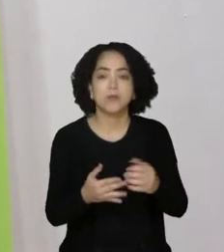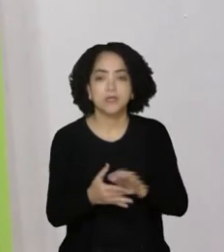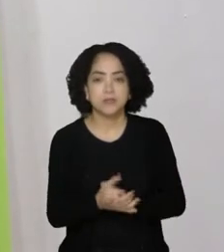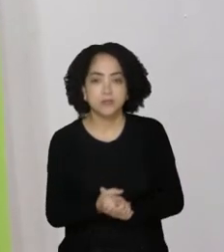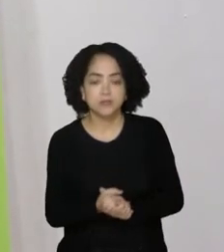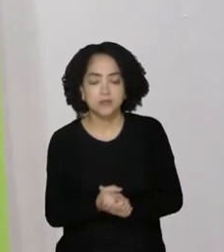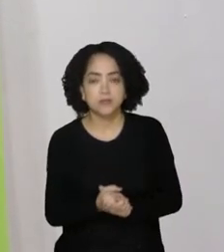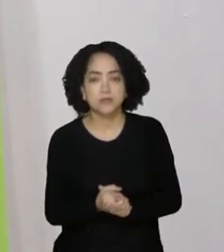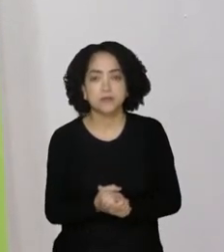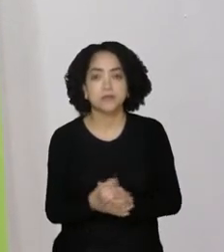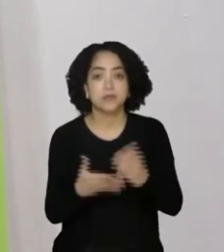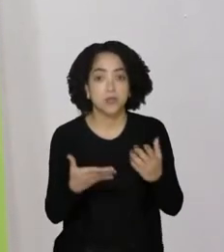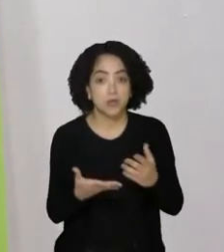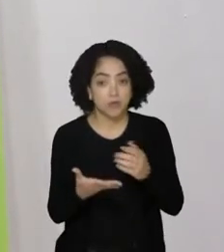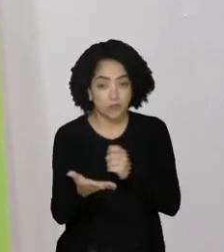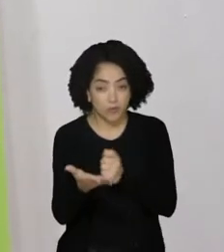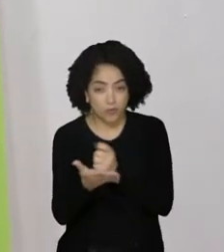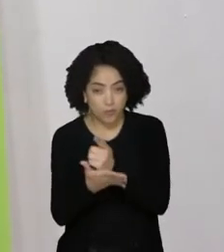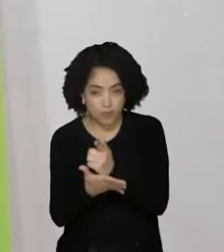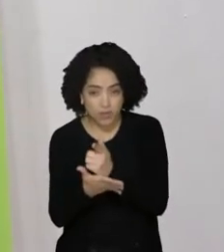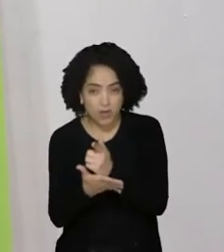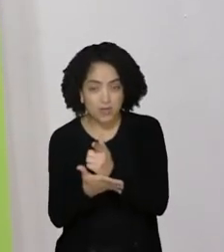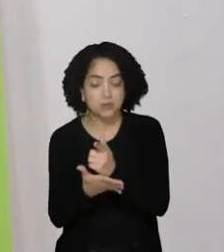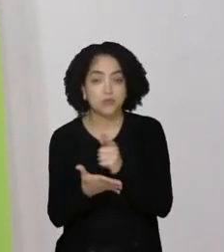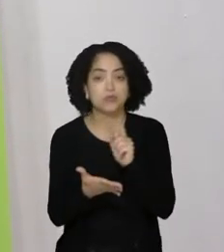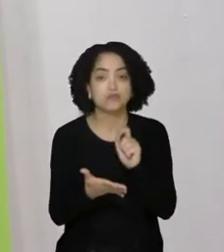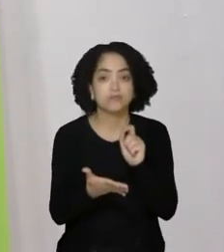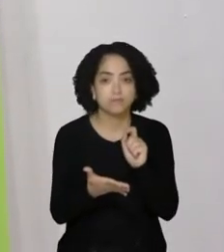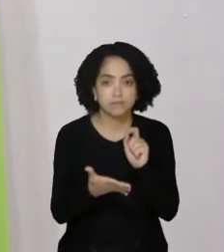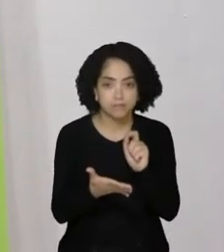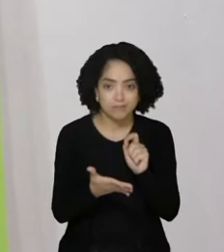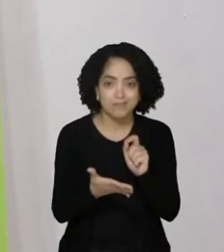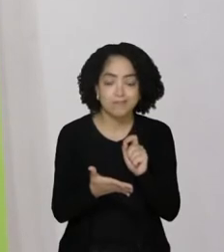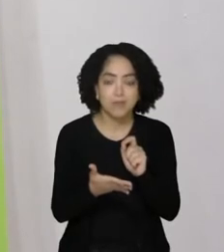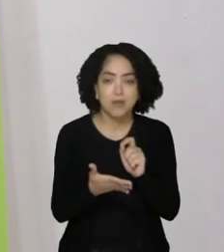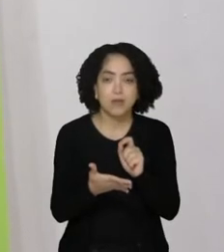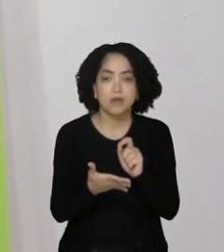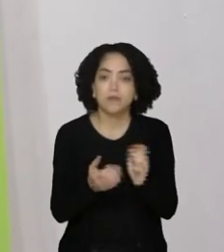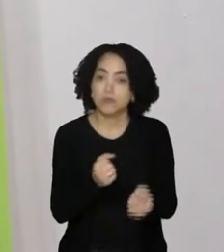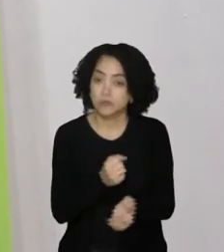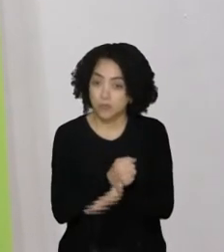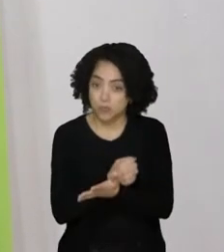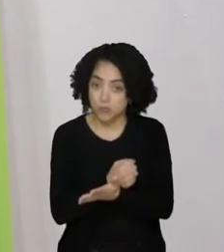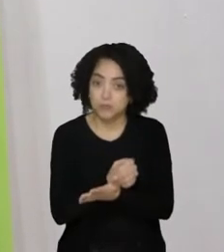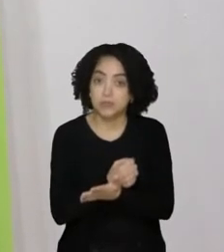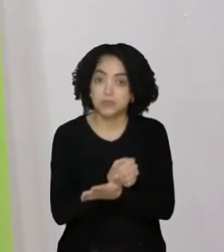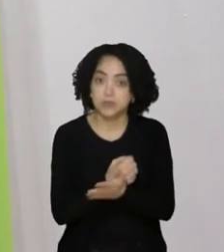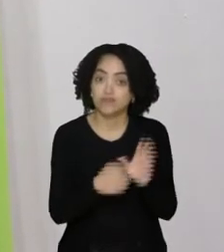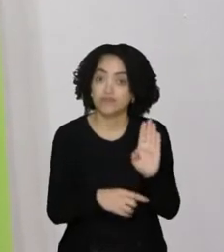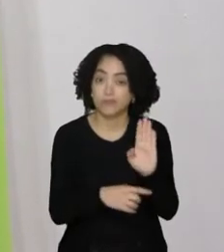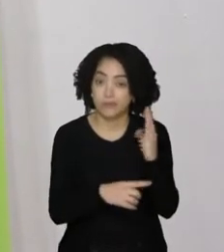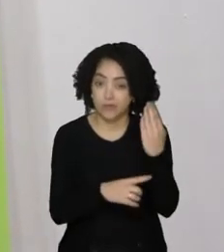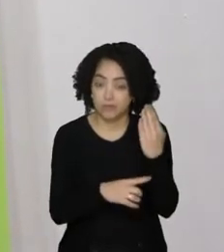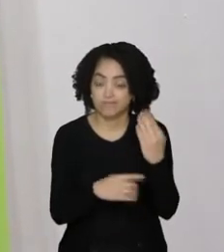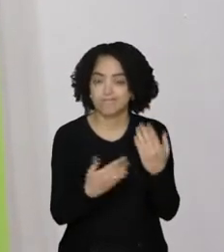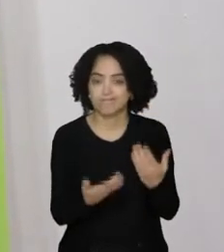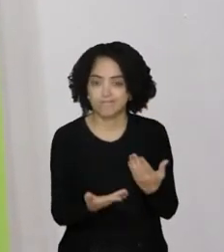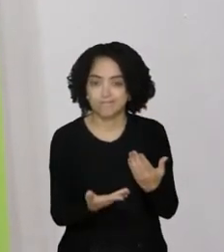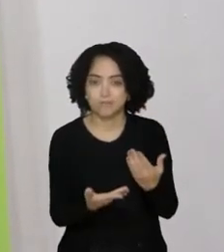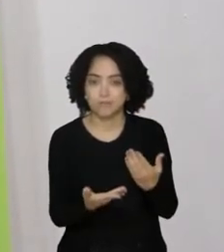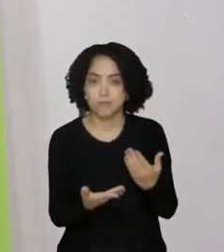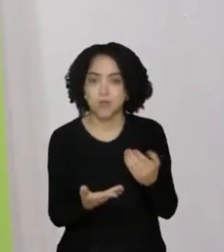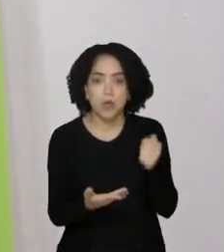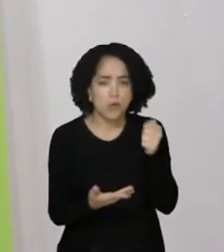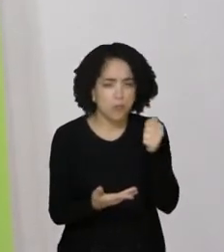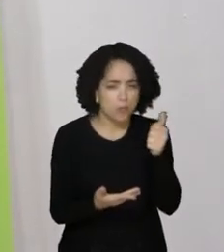segundo Tribunal de Contas agora com evidência de fraude né E que poucos deputados vou falar